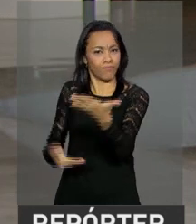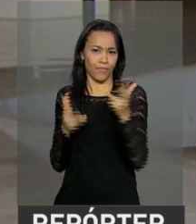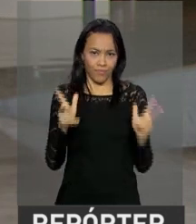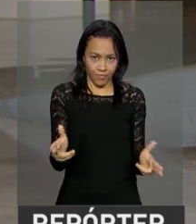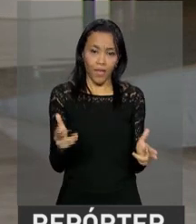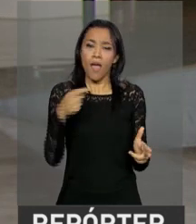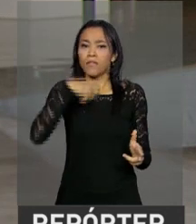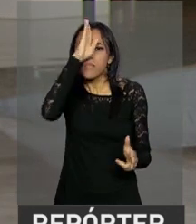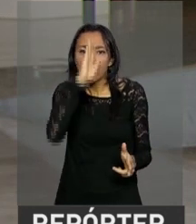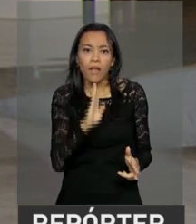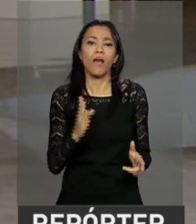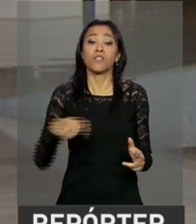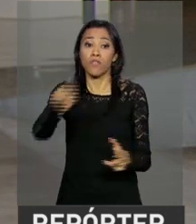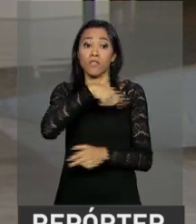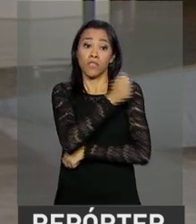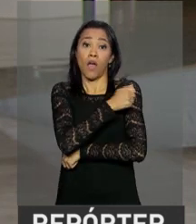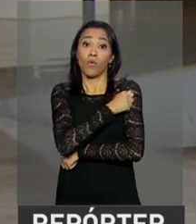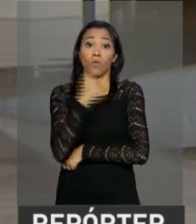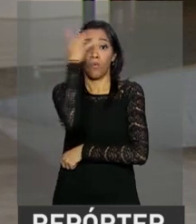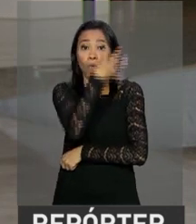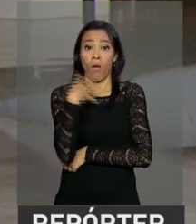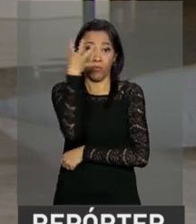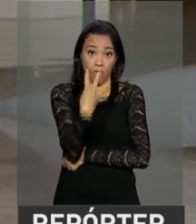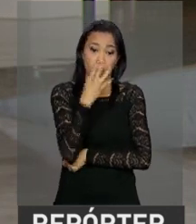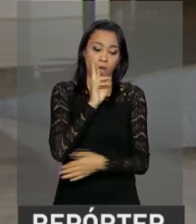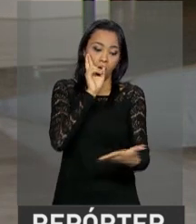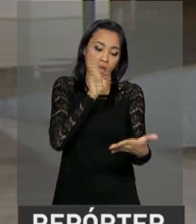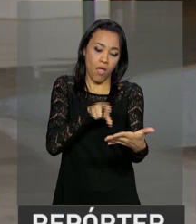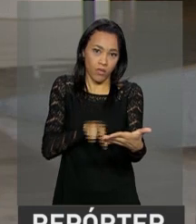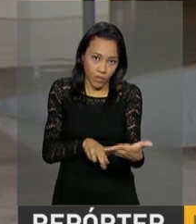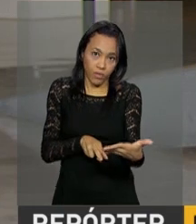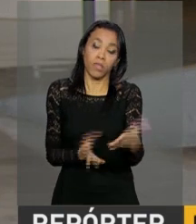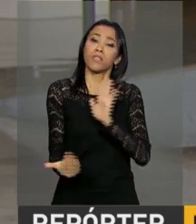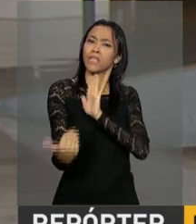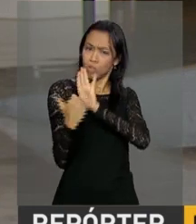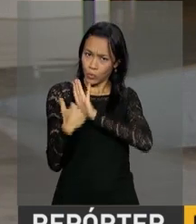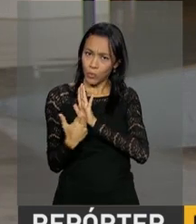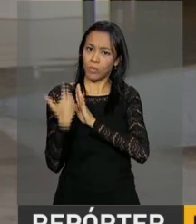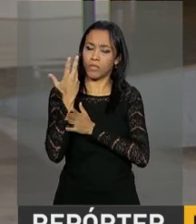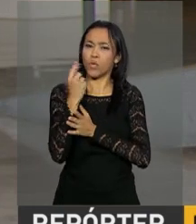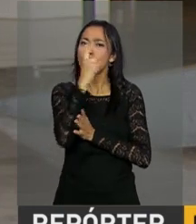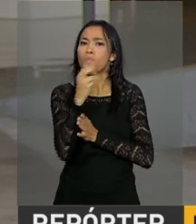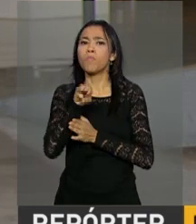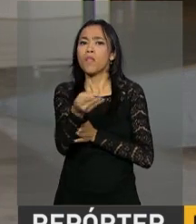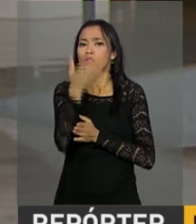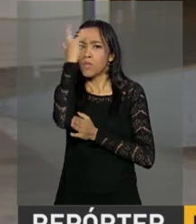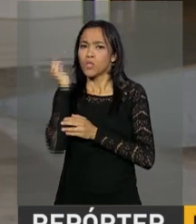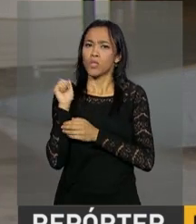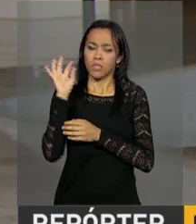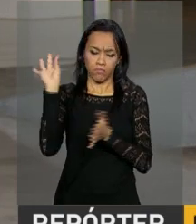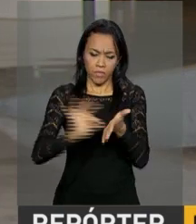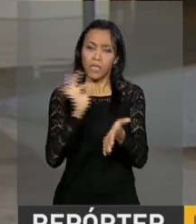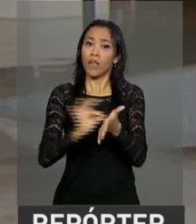Enem. Ele é gratuito e os estudantes têm 4 horas para fazer. Nas duas primeiras edições do simulado, mais de 1 milhão de pessoas se